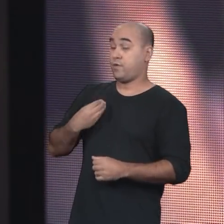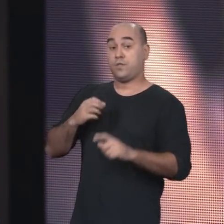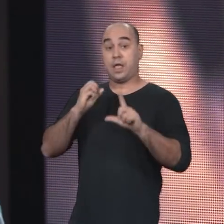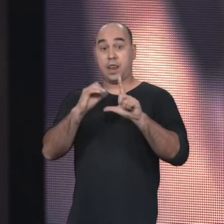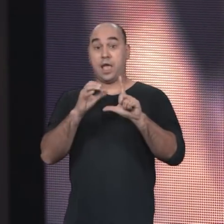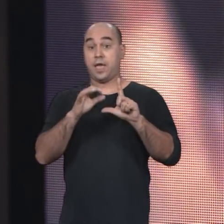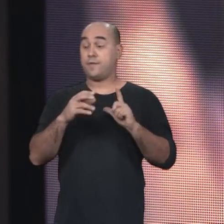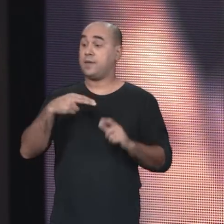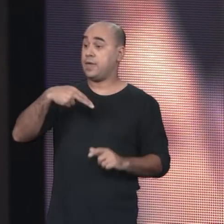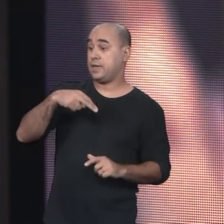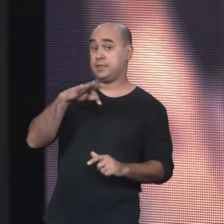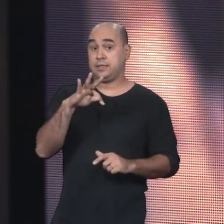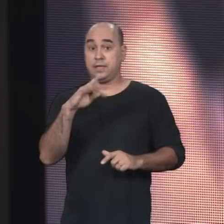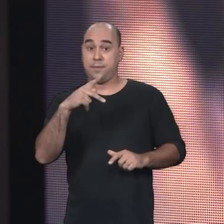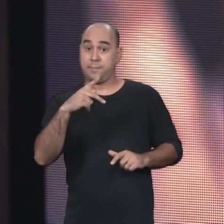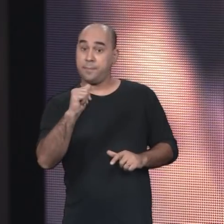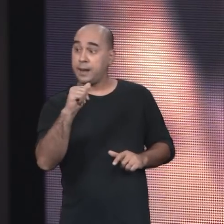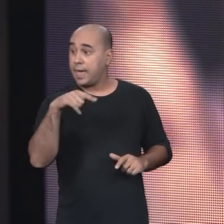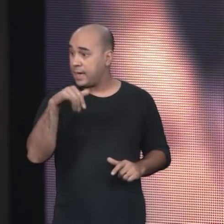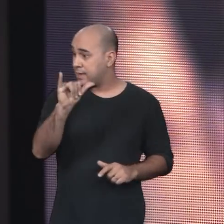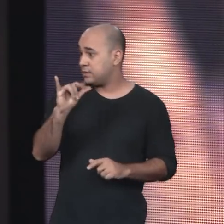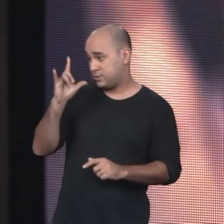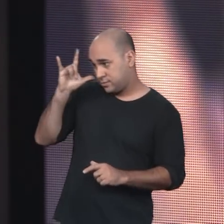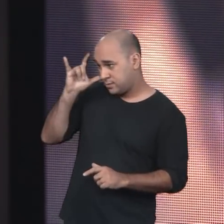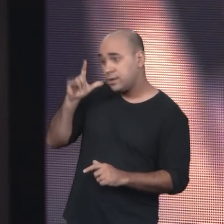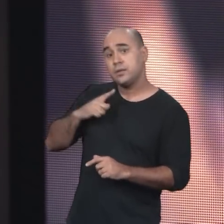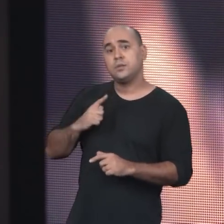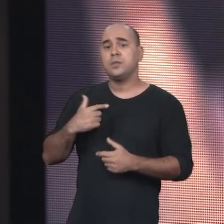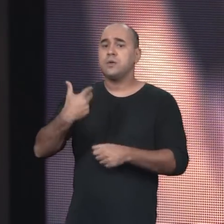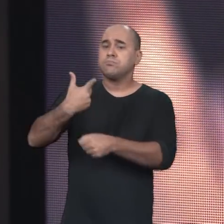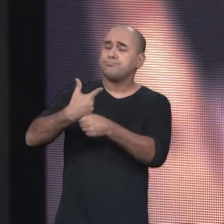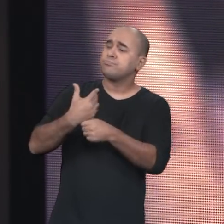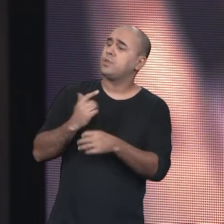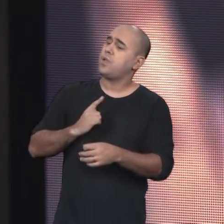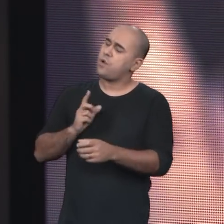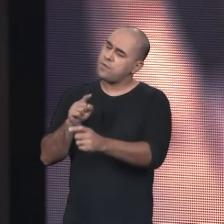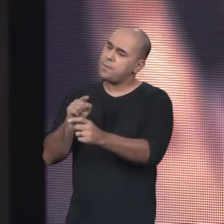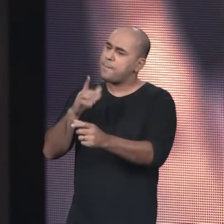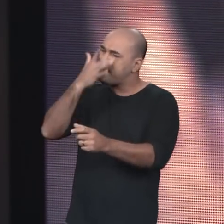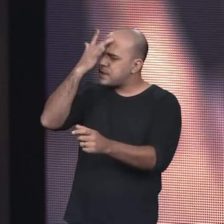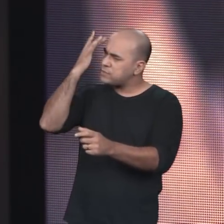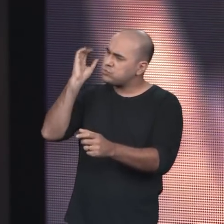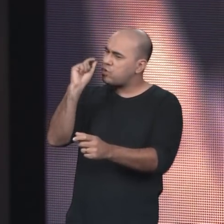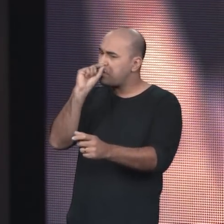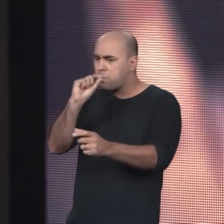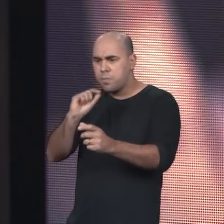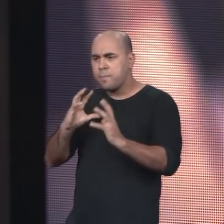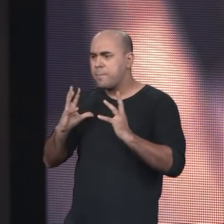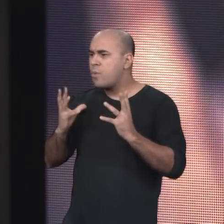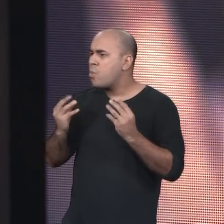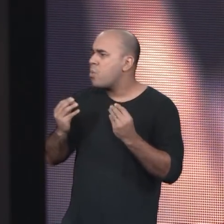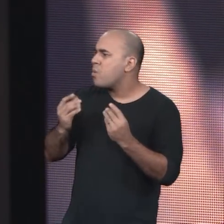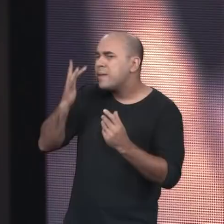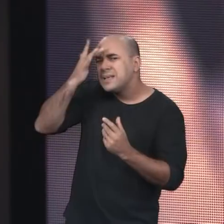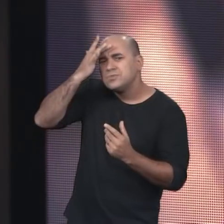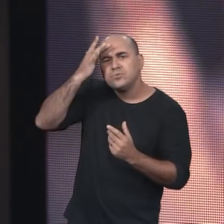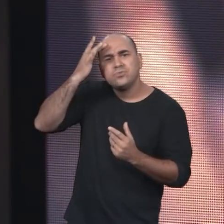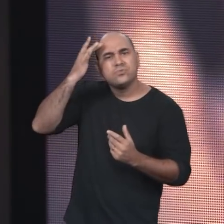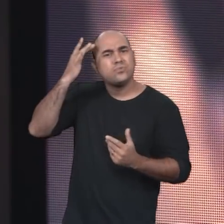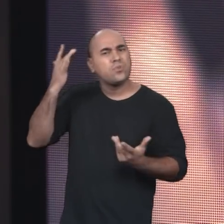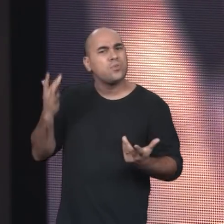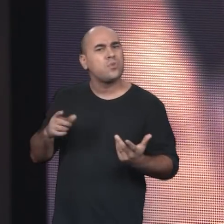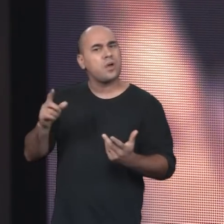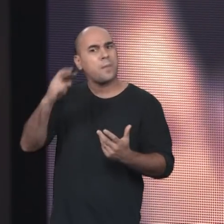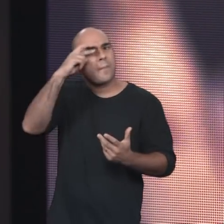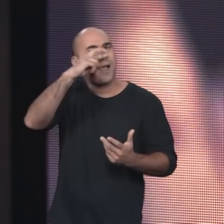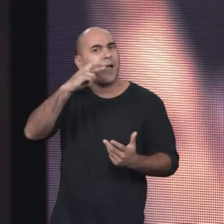gente participando e perguntando de vários lugares do Brasil, do mundo. E eu não vou revelar o nome por questão ética, mas me tocou